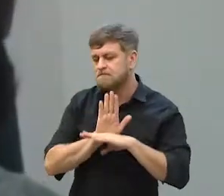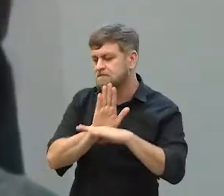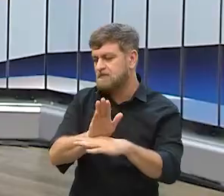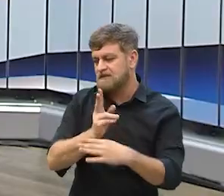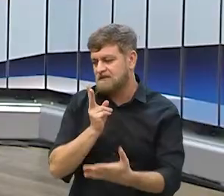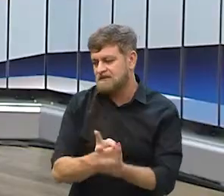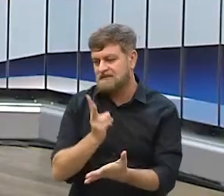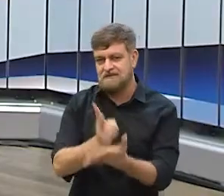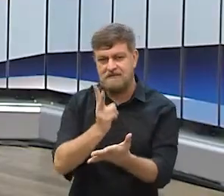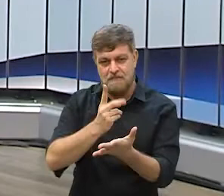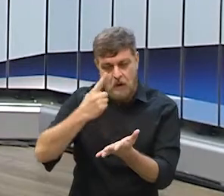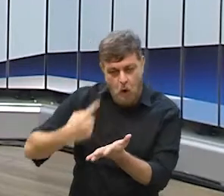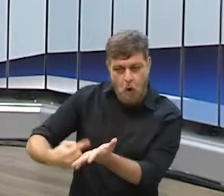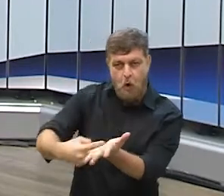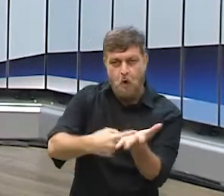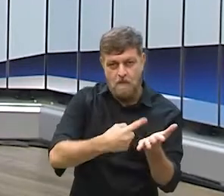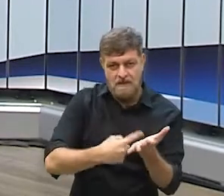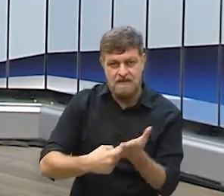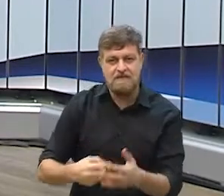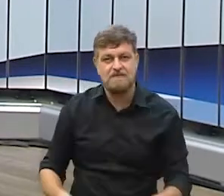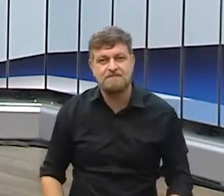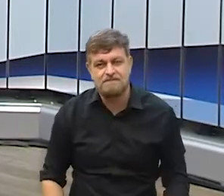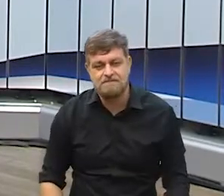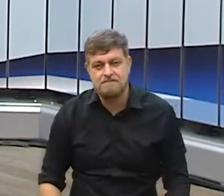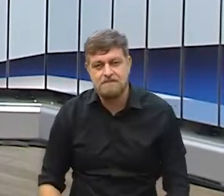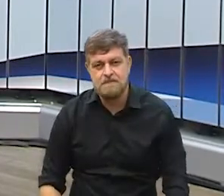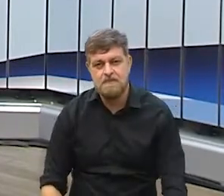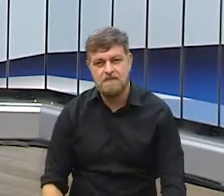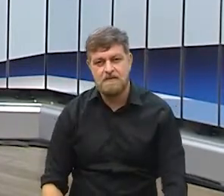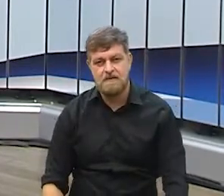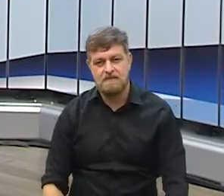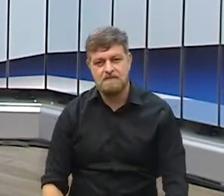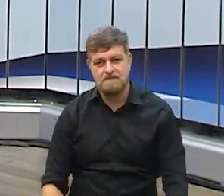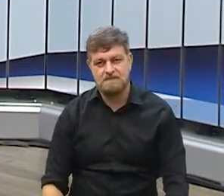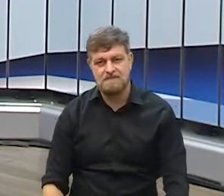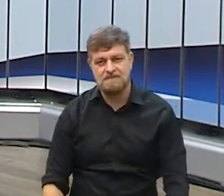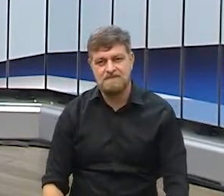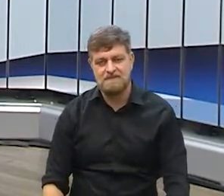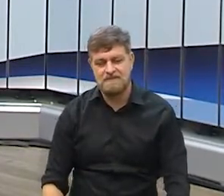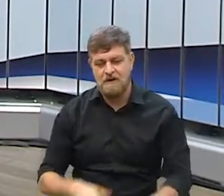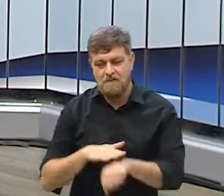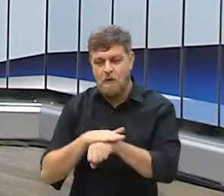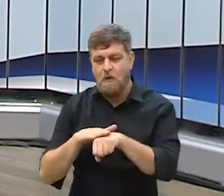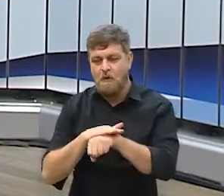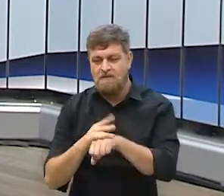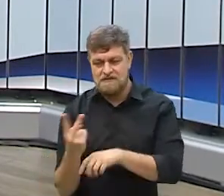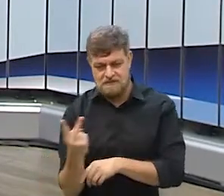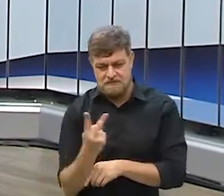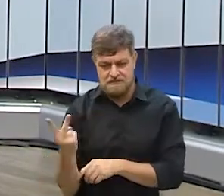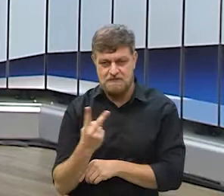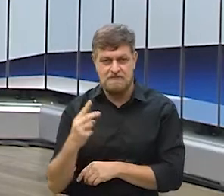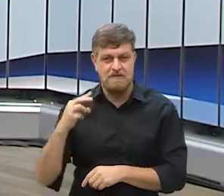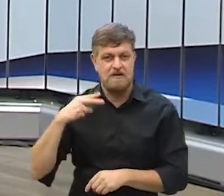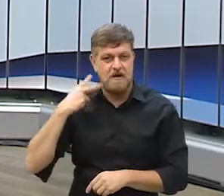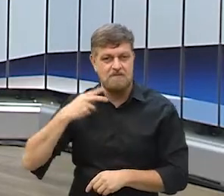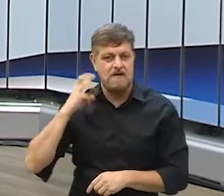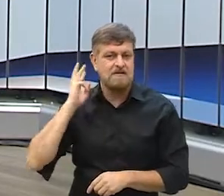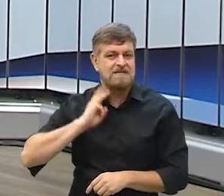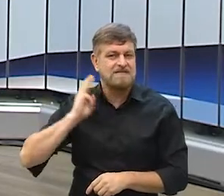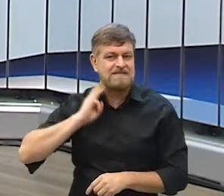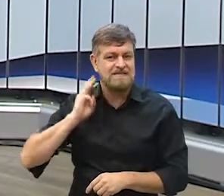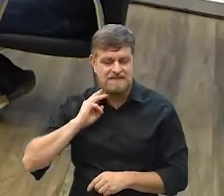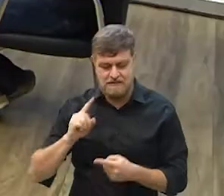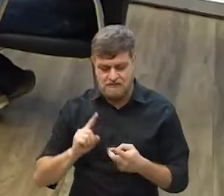disposição. Combinado, obrigado, então. professora. Grande abraço. Fico mais um pouquinho aqui ainda com os vereadores Igor Diego e